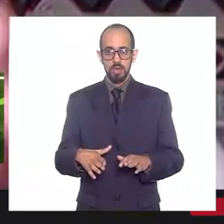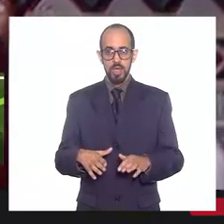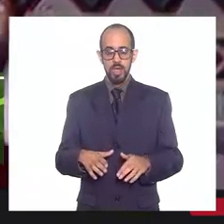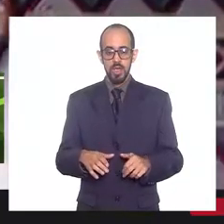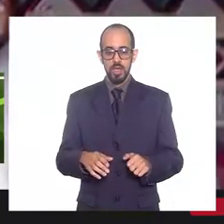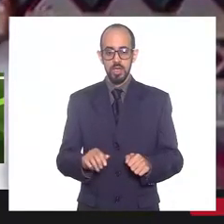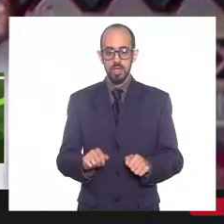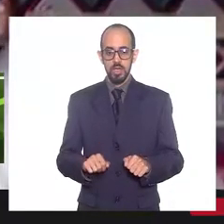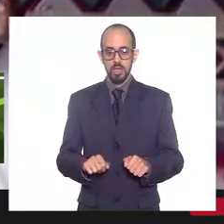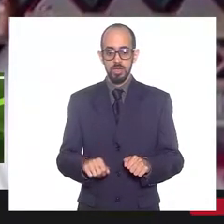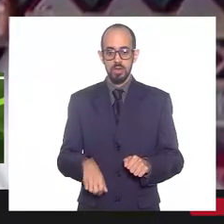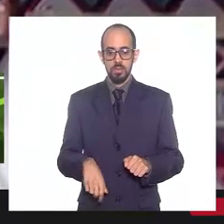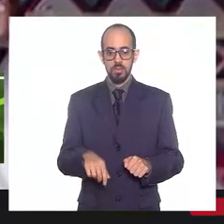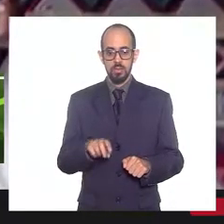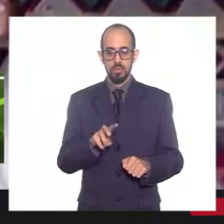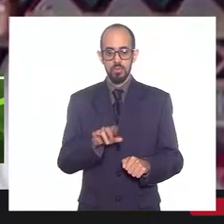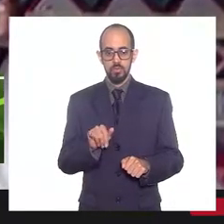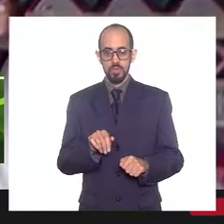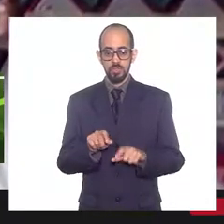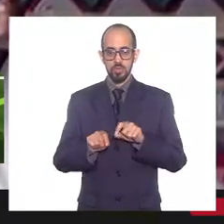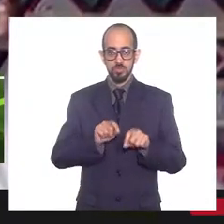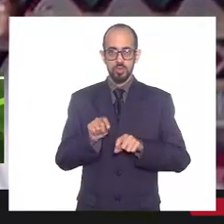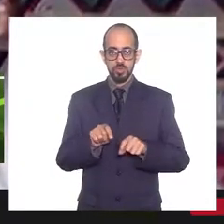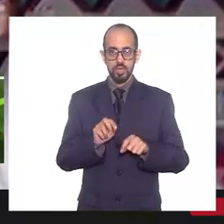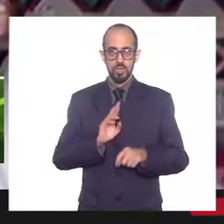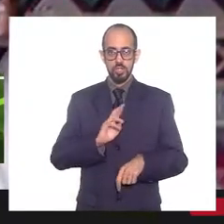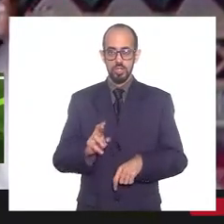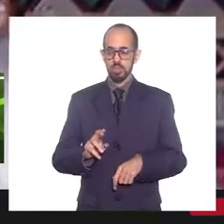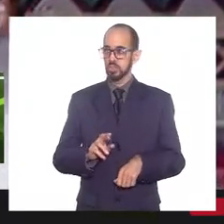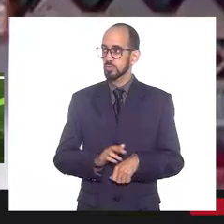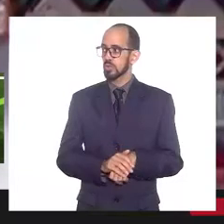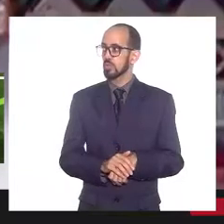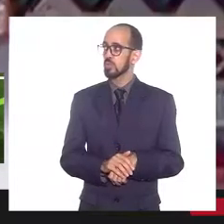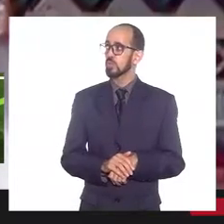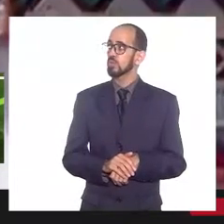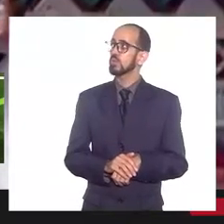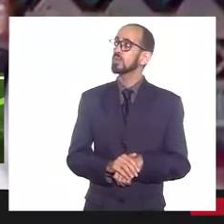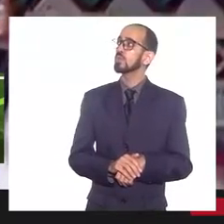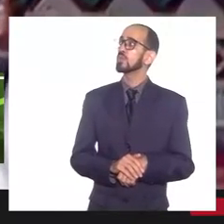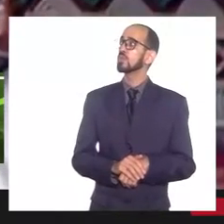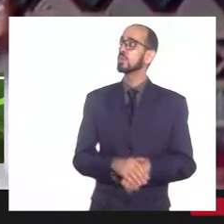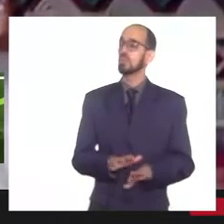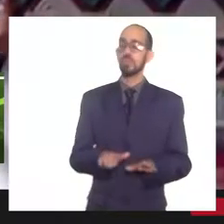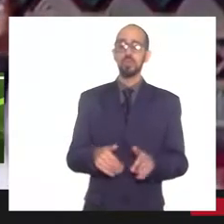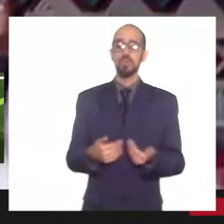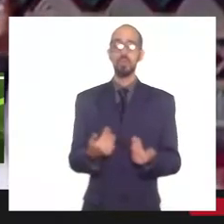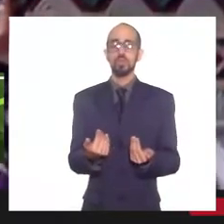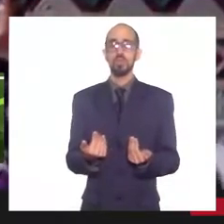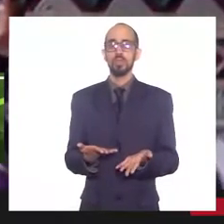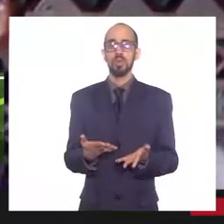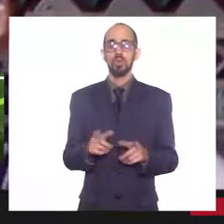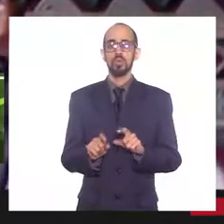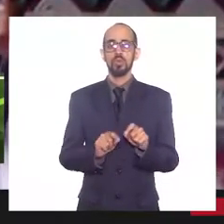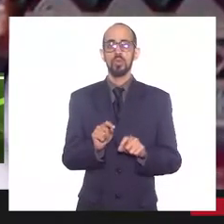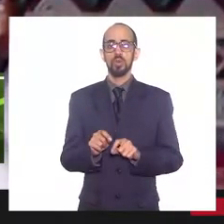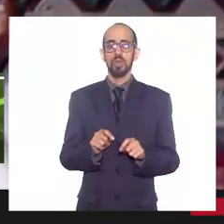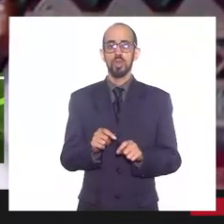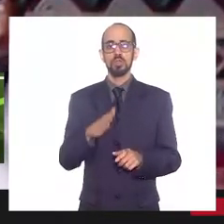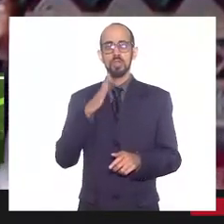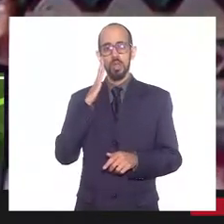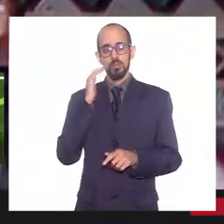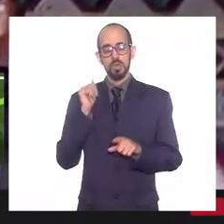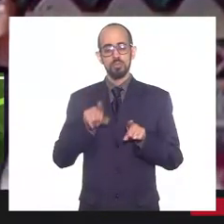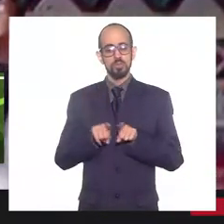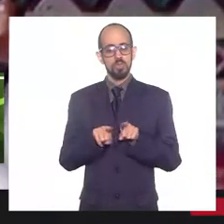né é religiosas de Vertentes religiosas e é essa vida